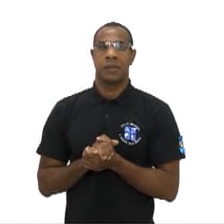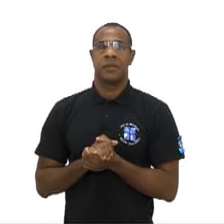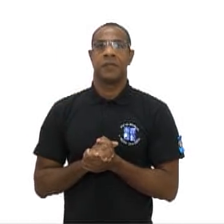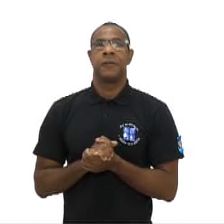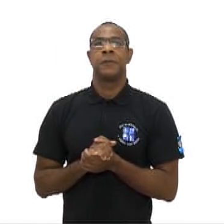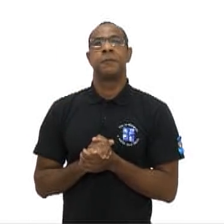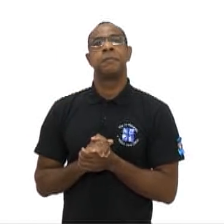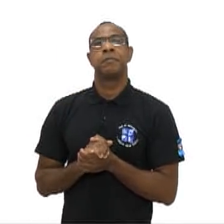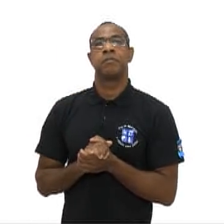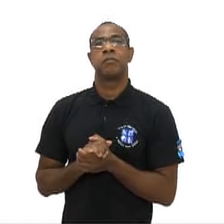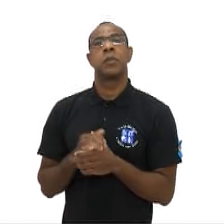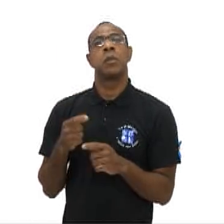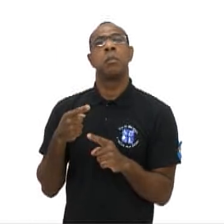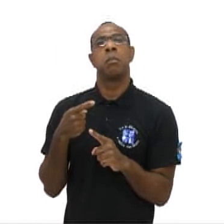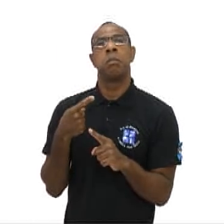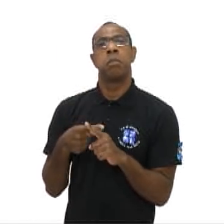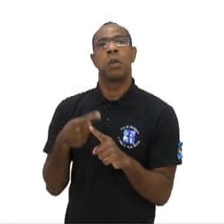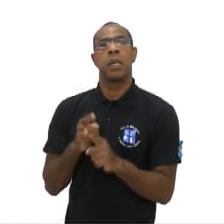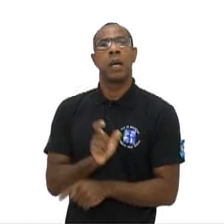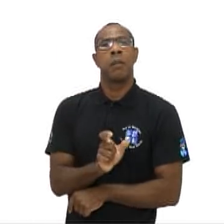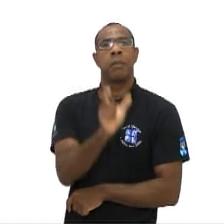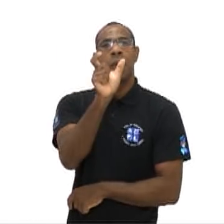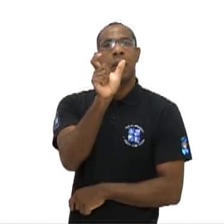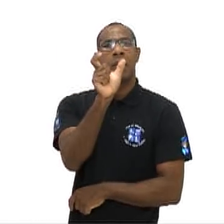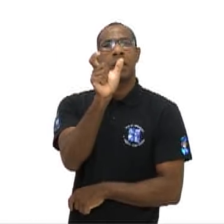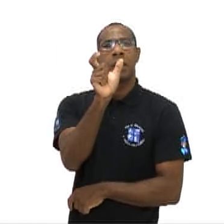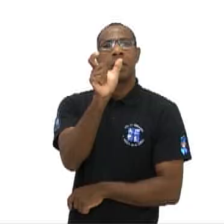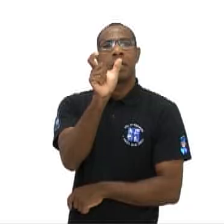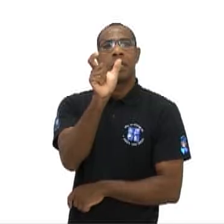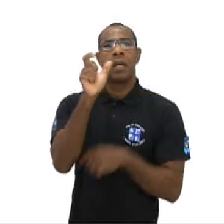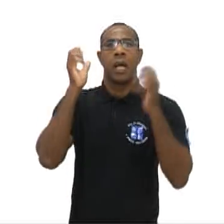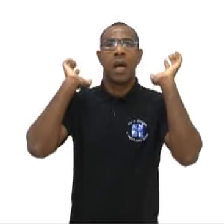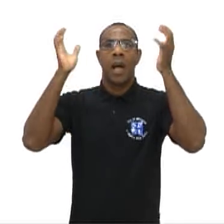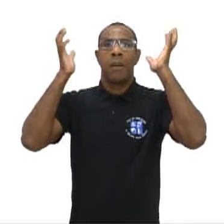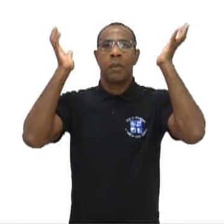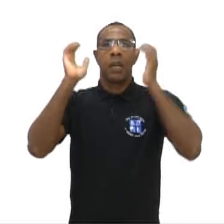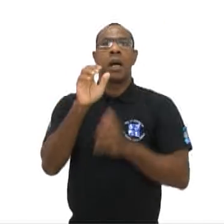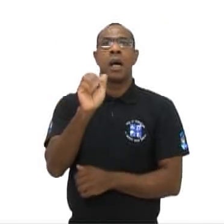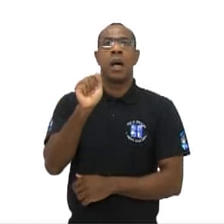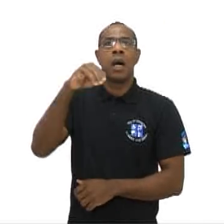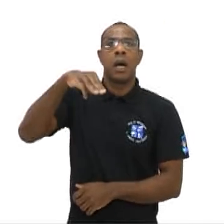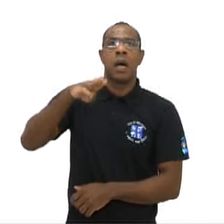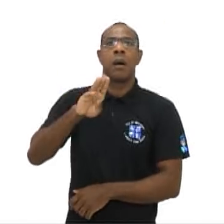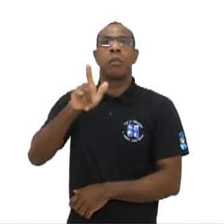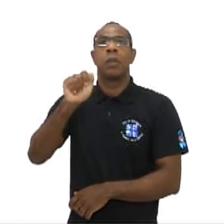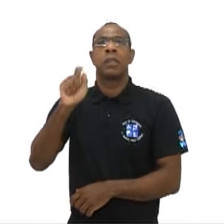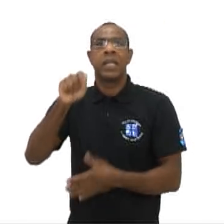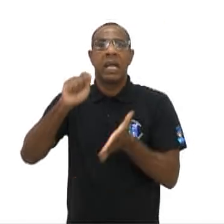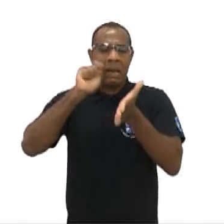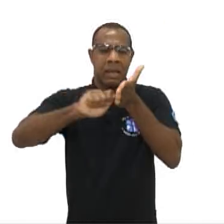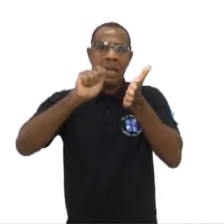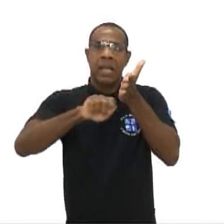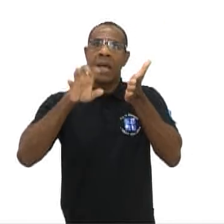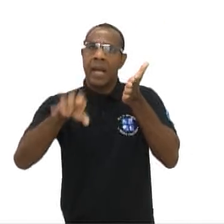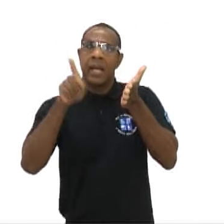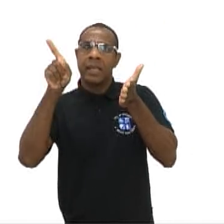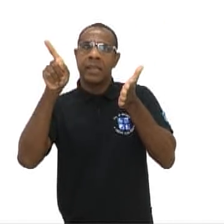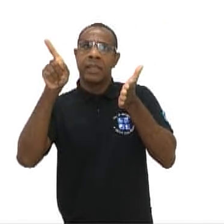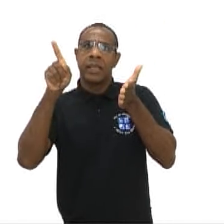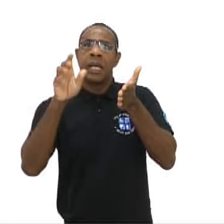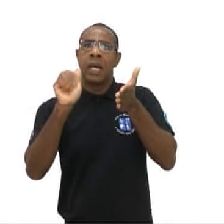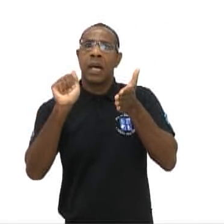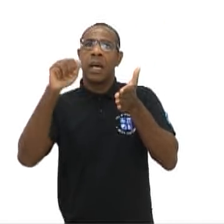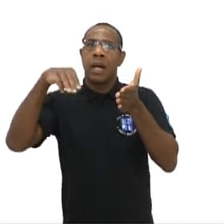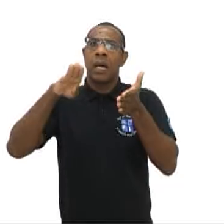próximo quiz. Por que a palavra ambulância é escrita dessa maneira? Letra A. Para uma melhor percepção